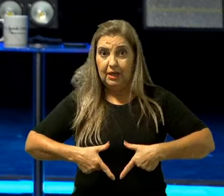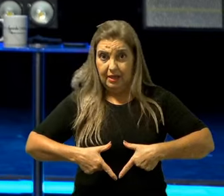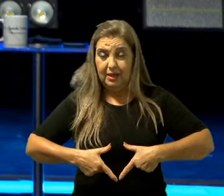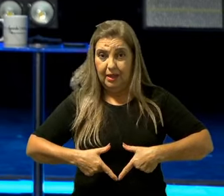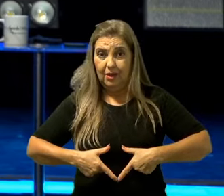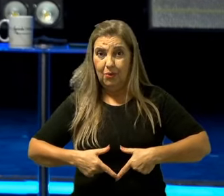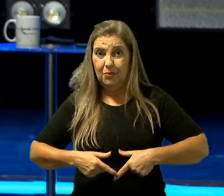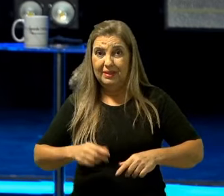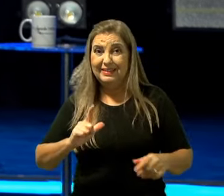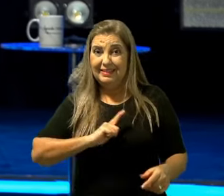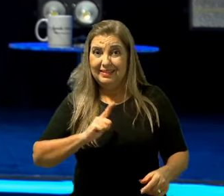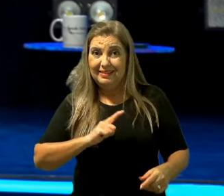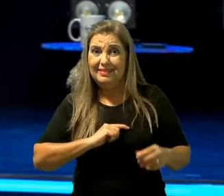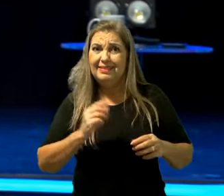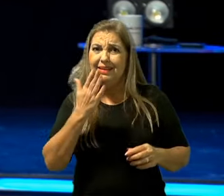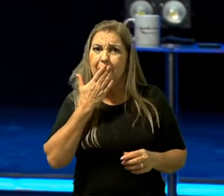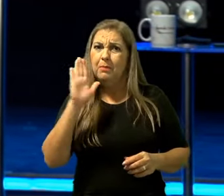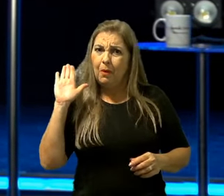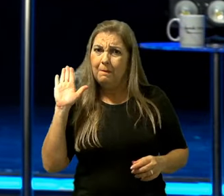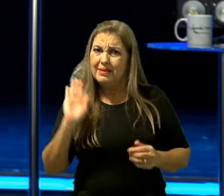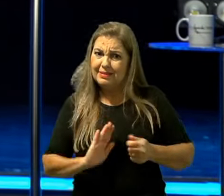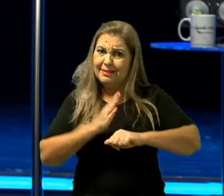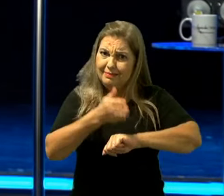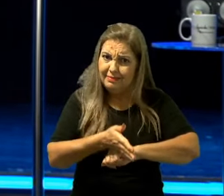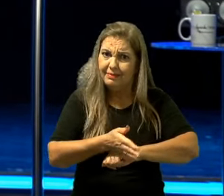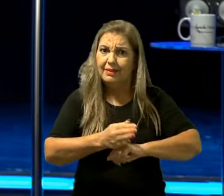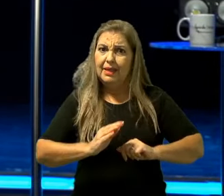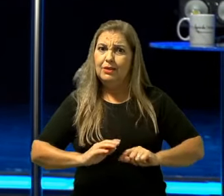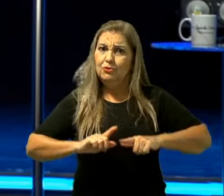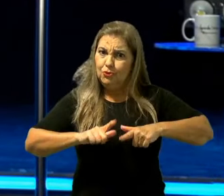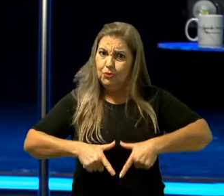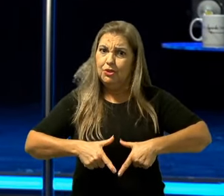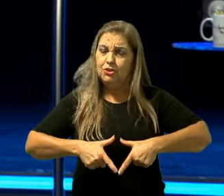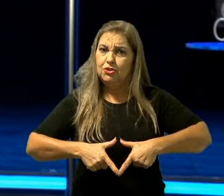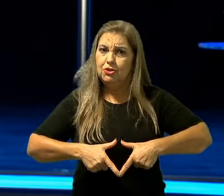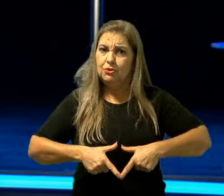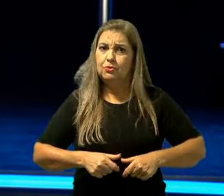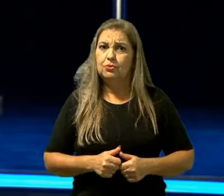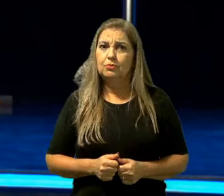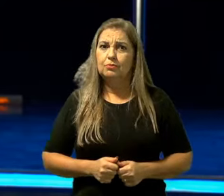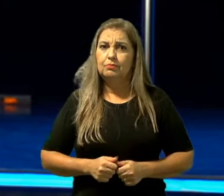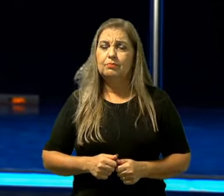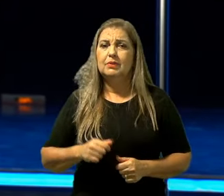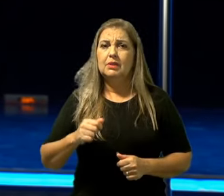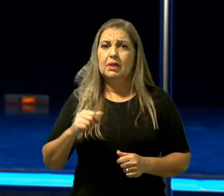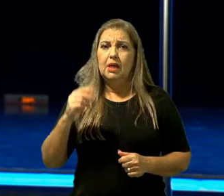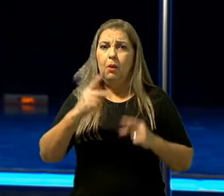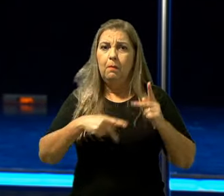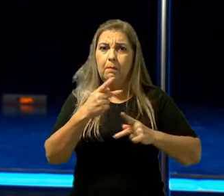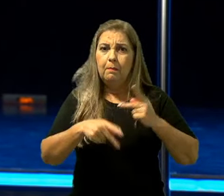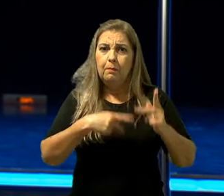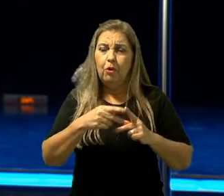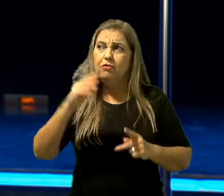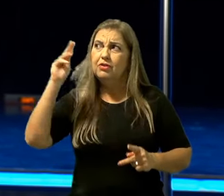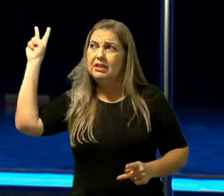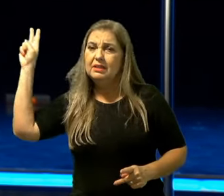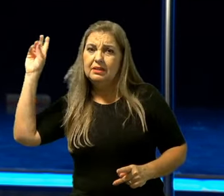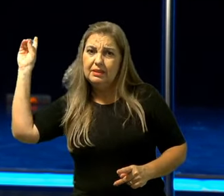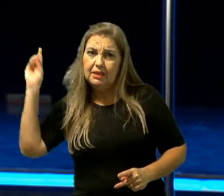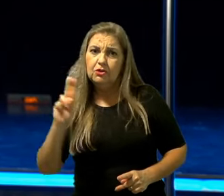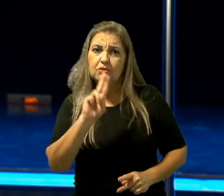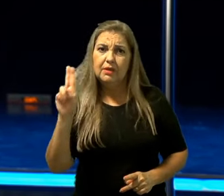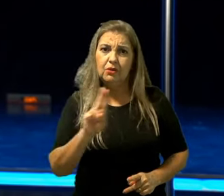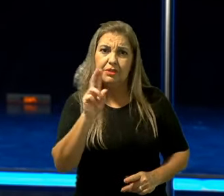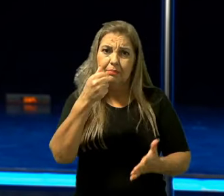a promessa, ele está dentro do Egito. É o povo que Deus vai usar para cumprir a promessa de Abraão. São